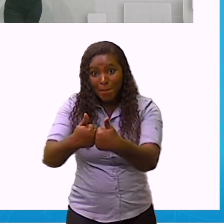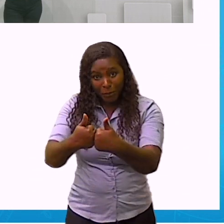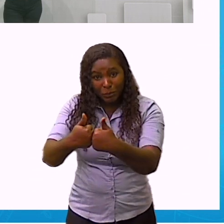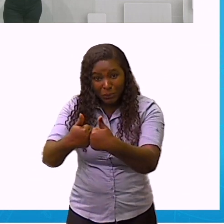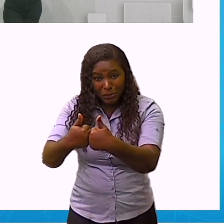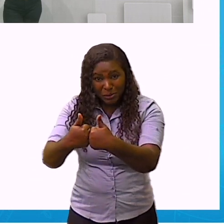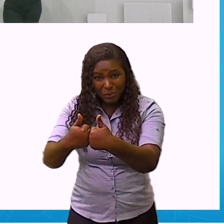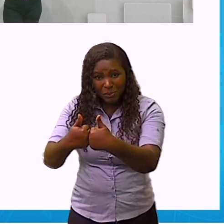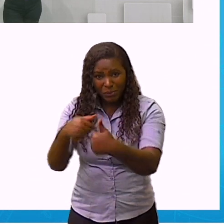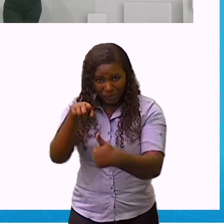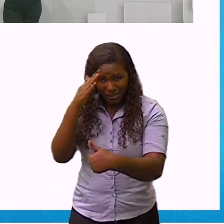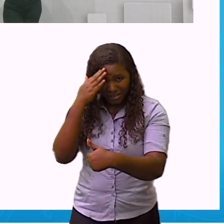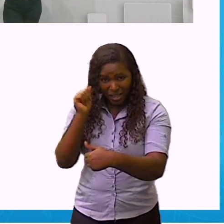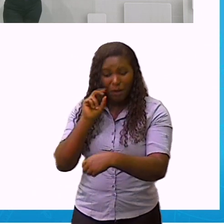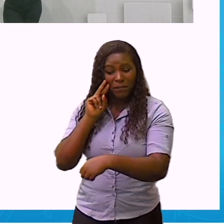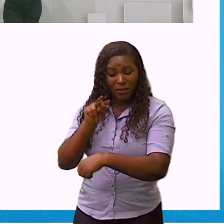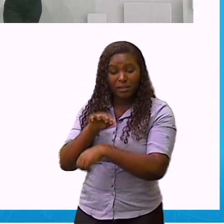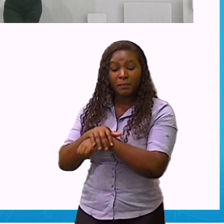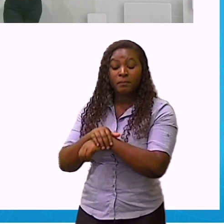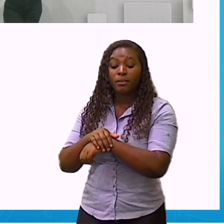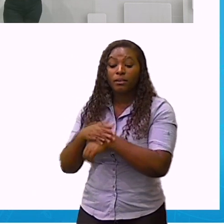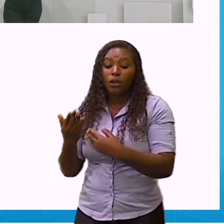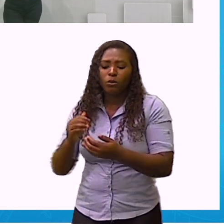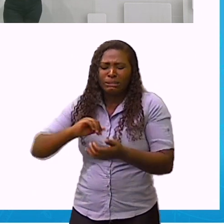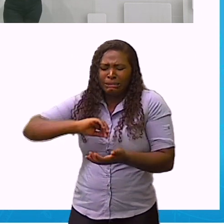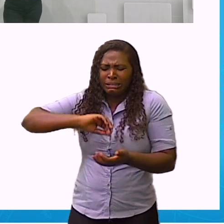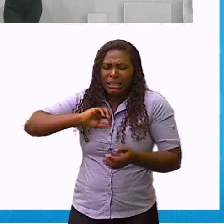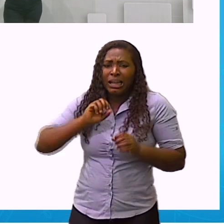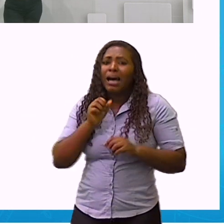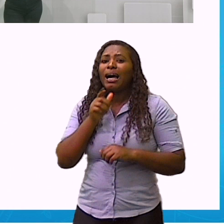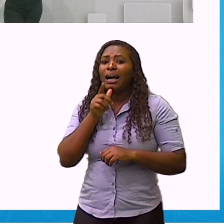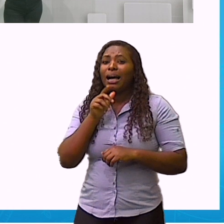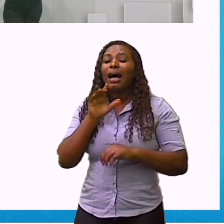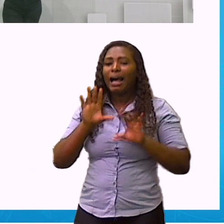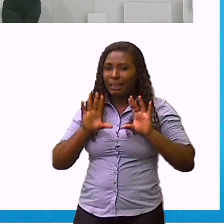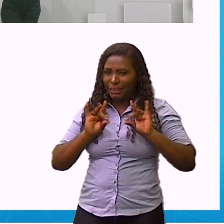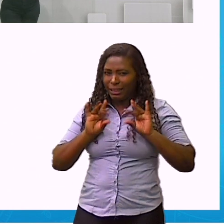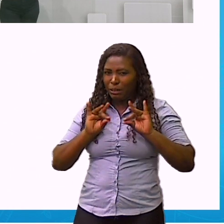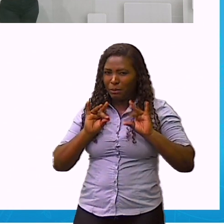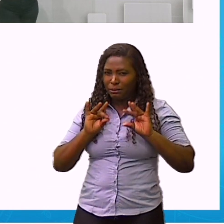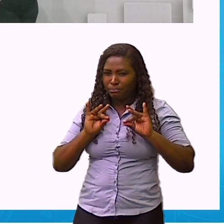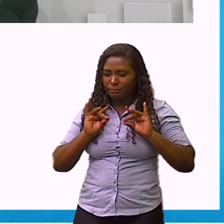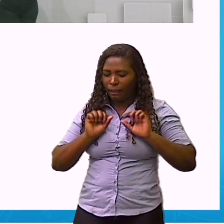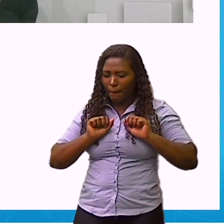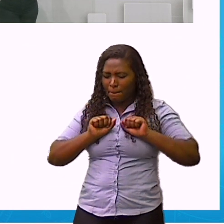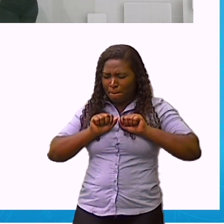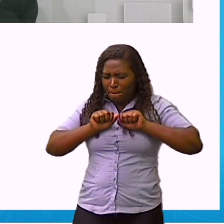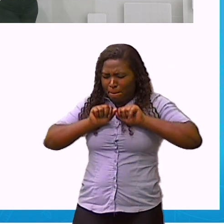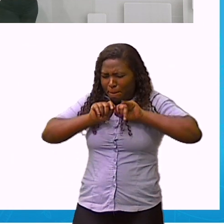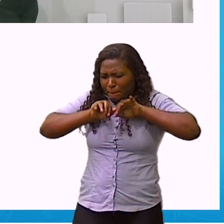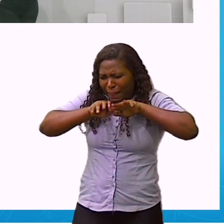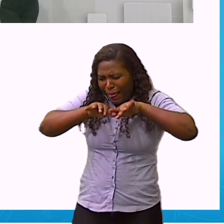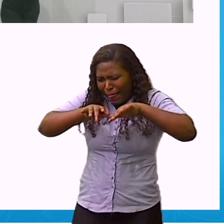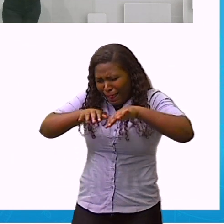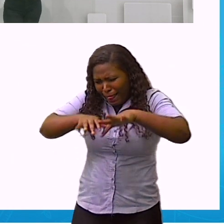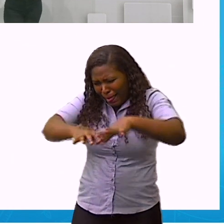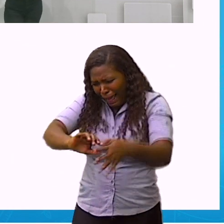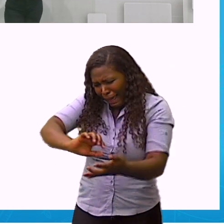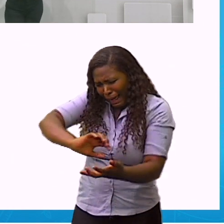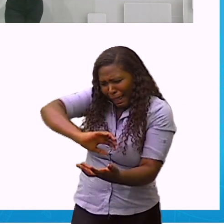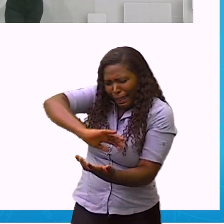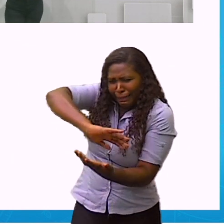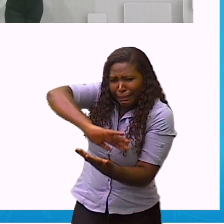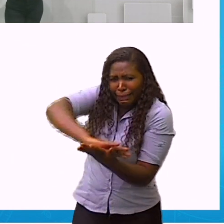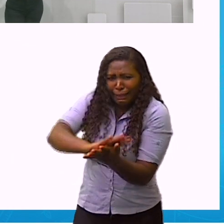Muitas espécies de vegetais foram arrancadas pela força da lama e as que não foram arrancadas foram